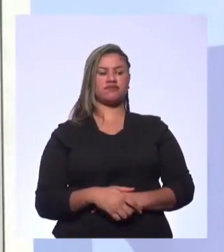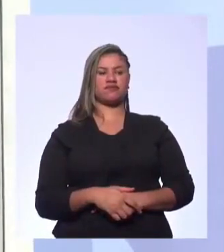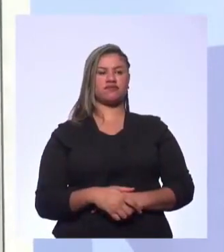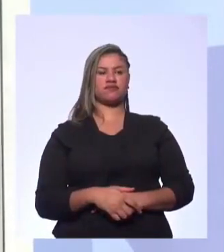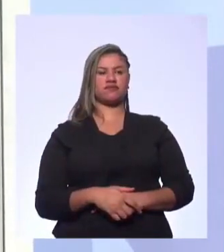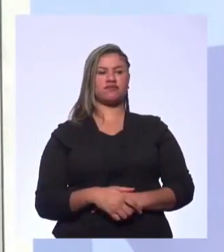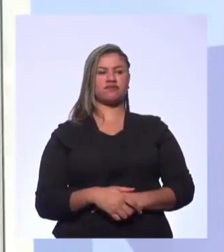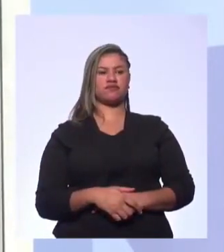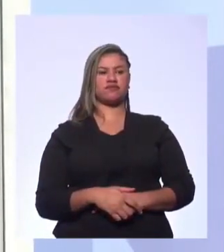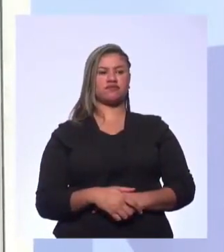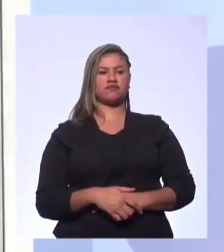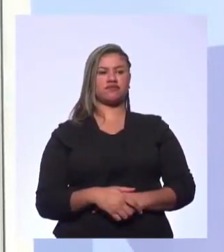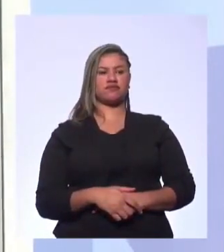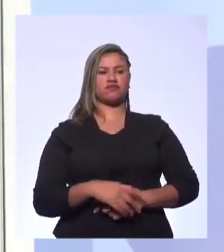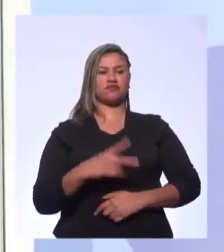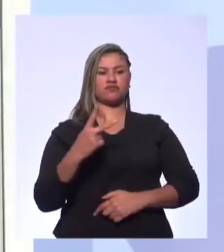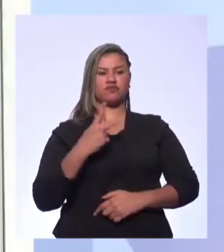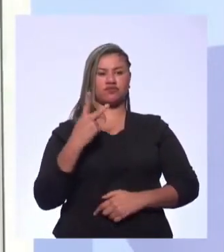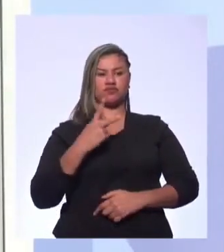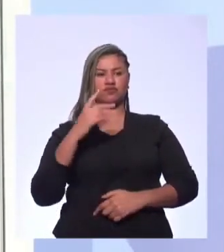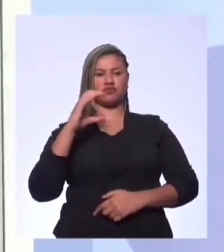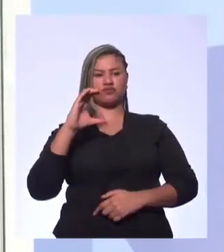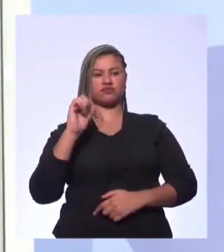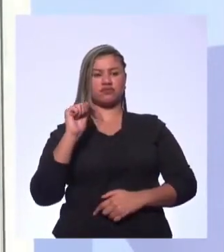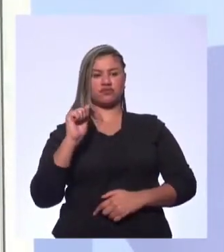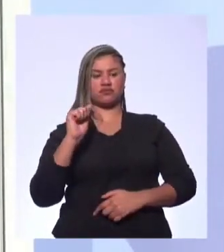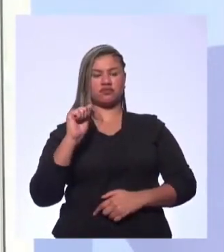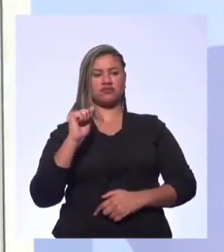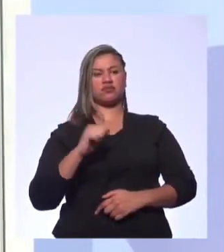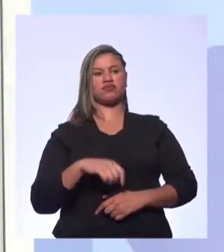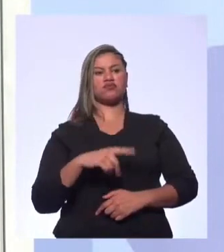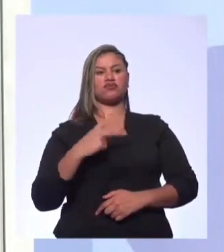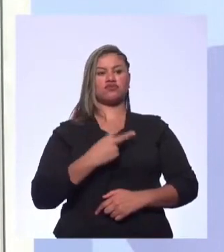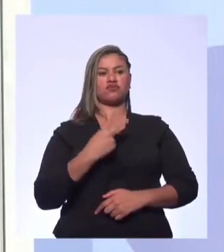eu tenho 2 oxigênio, né?